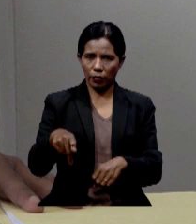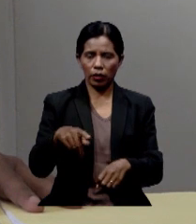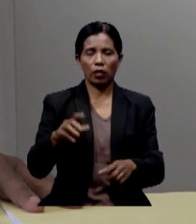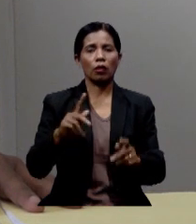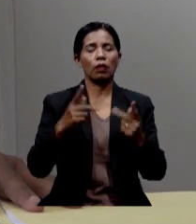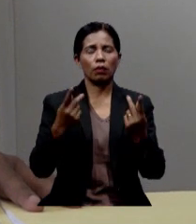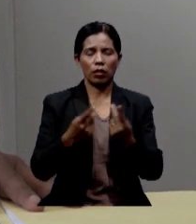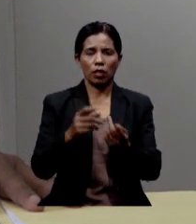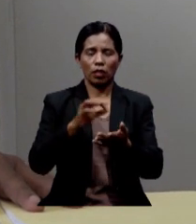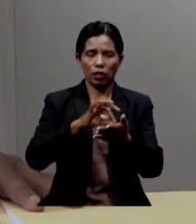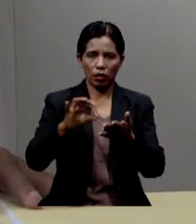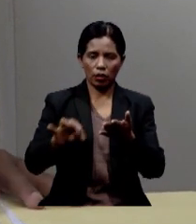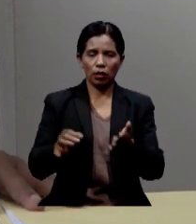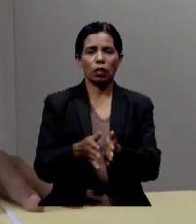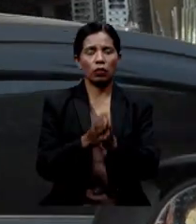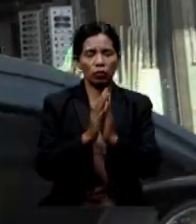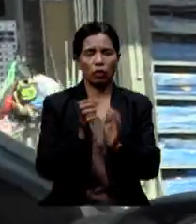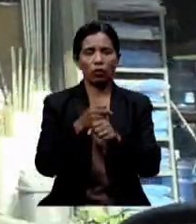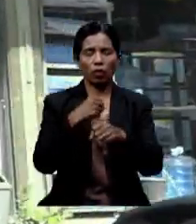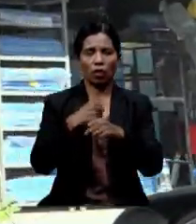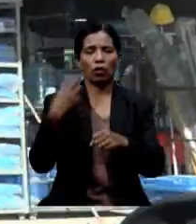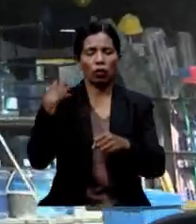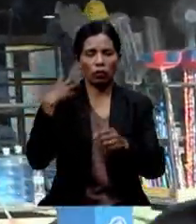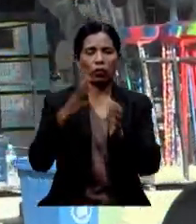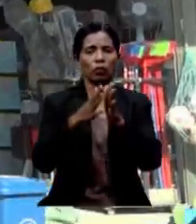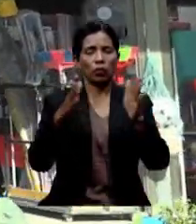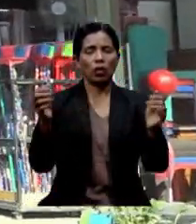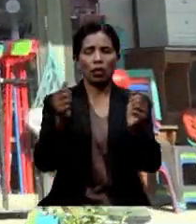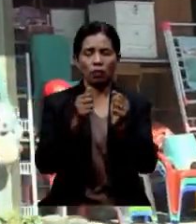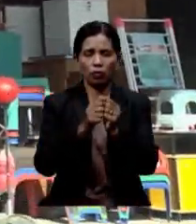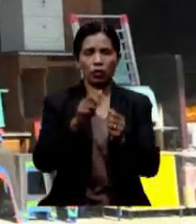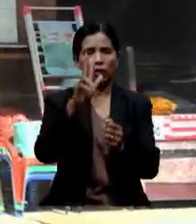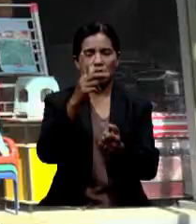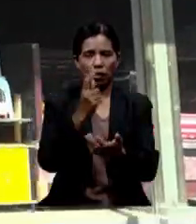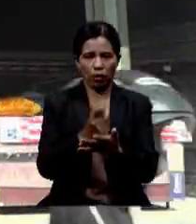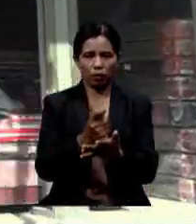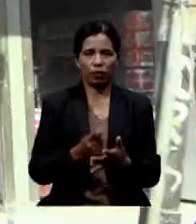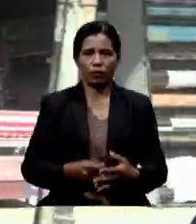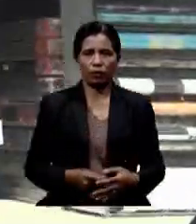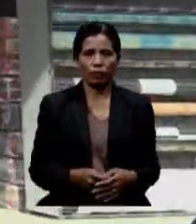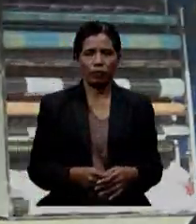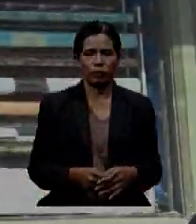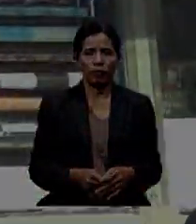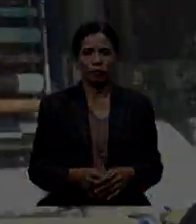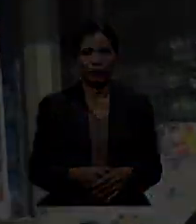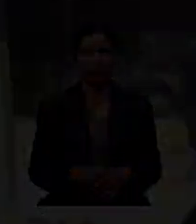empresa nebe resista ba licenciamento hari edifício Hamutu Krihuntolu Resin. Equipa cobertura GMN.